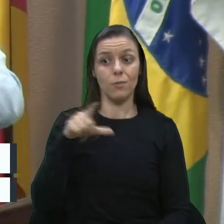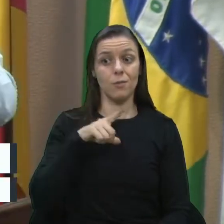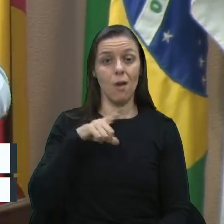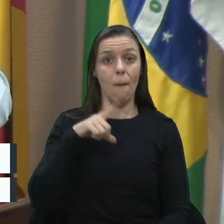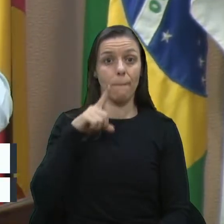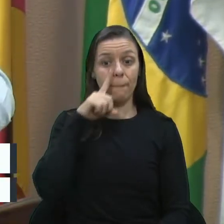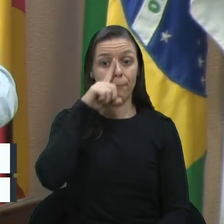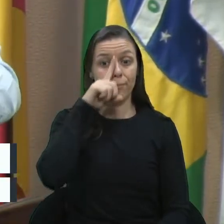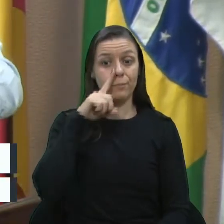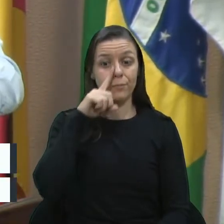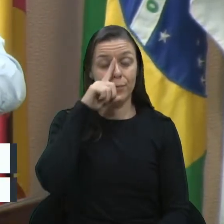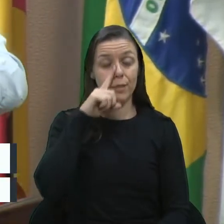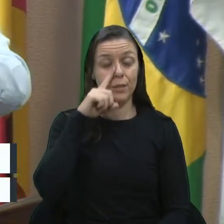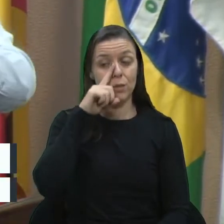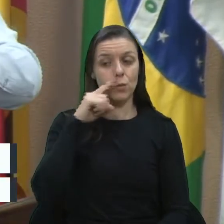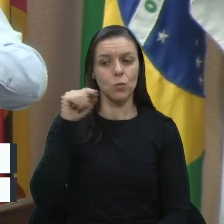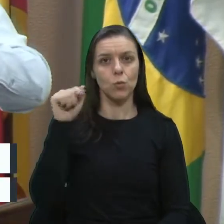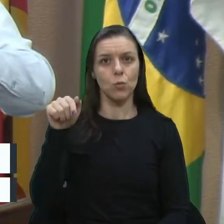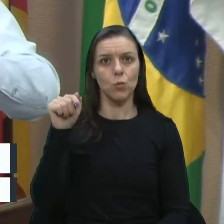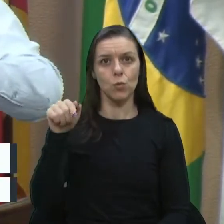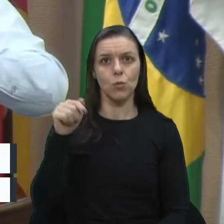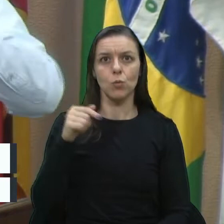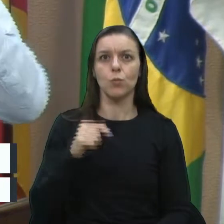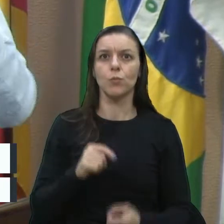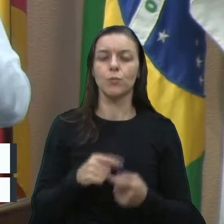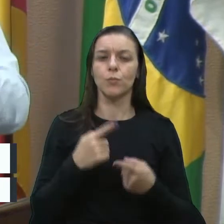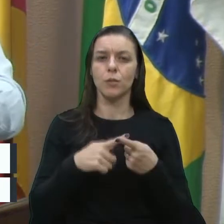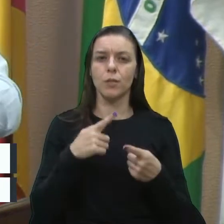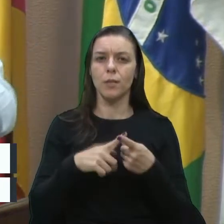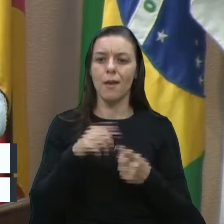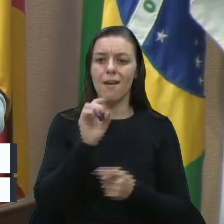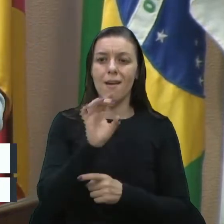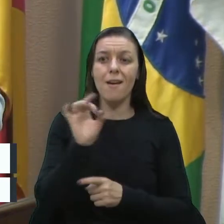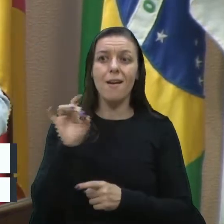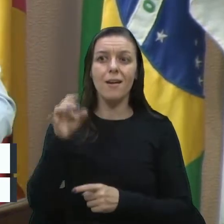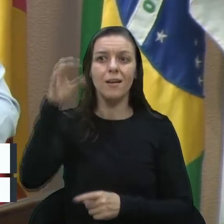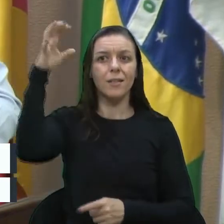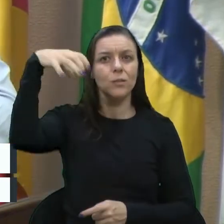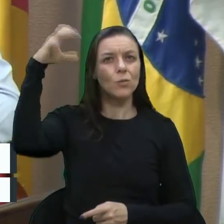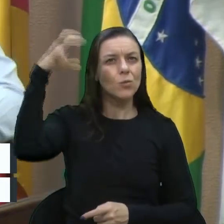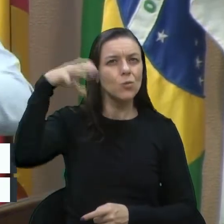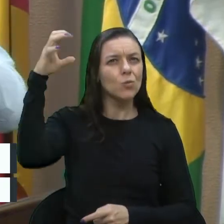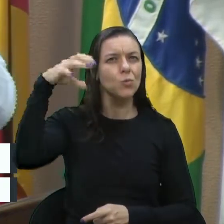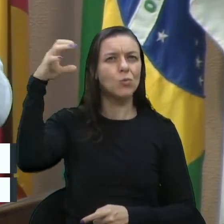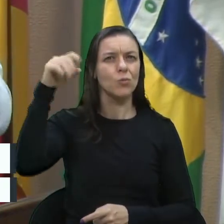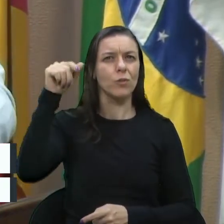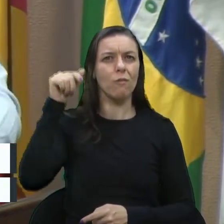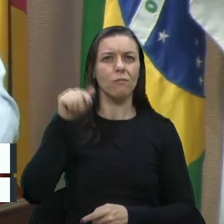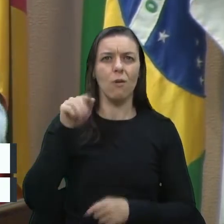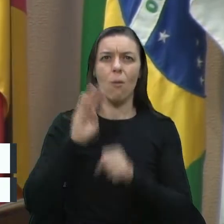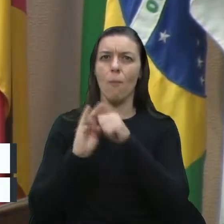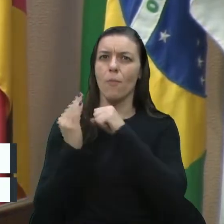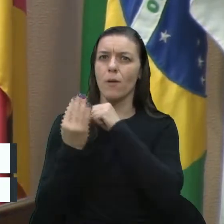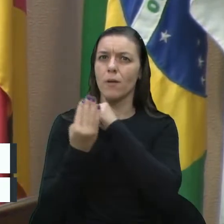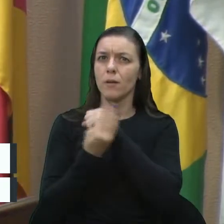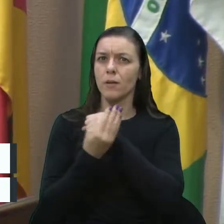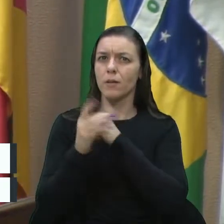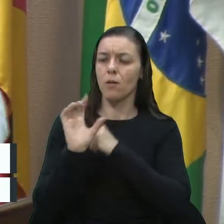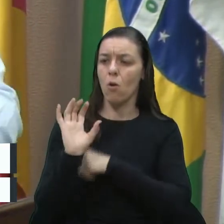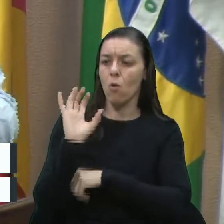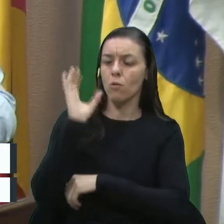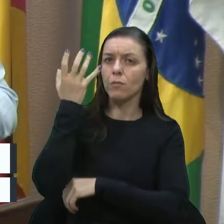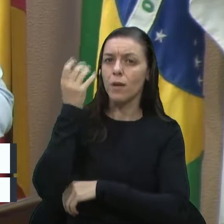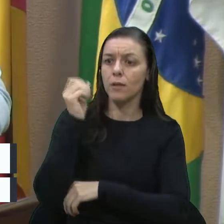de alerta, por conta de que cada chuva, vereador Renato, cada situação que acontecia, a